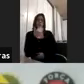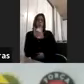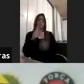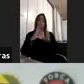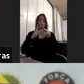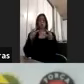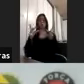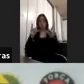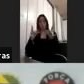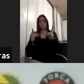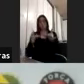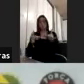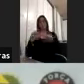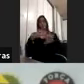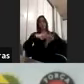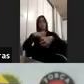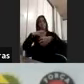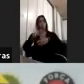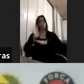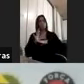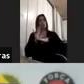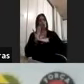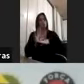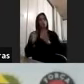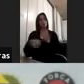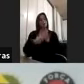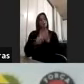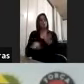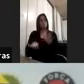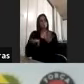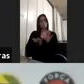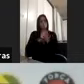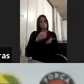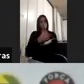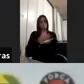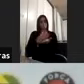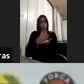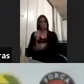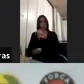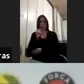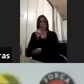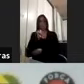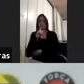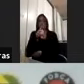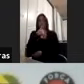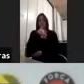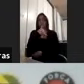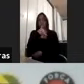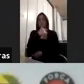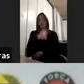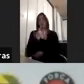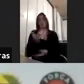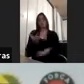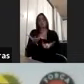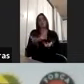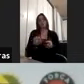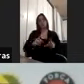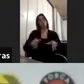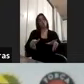a nossa audiência, antes de você entrar, que infelizmente, né, a gente não queria que isso estivesse acontecendo,